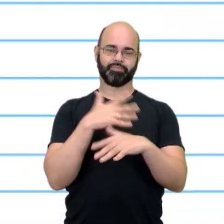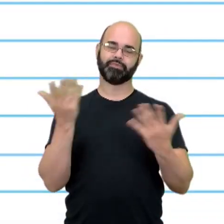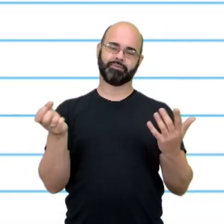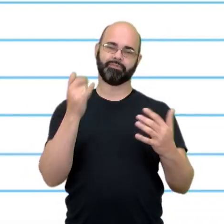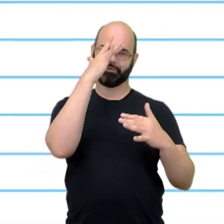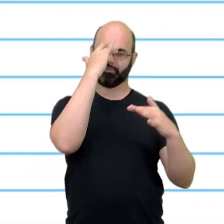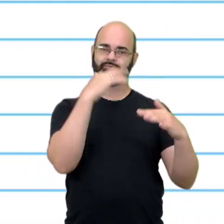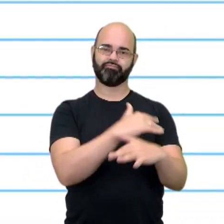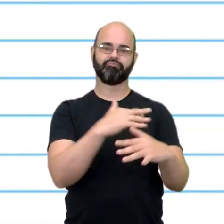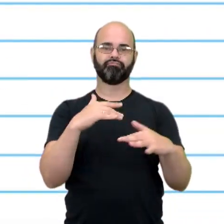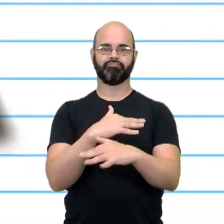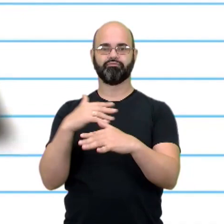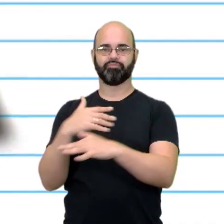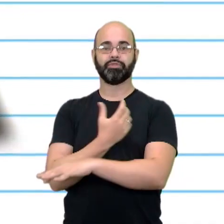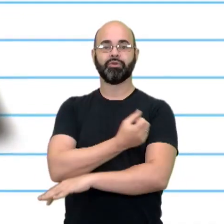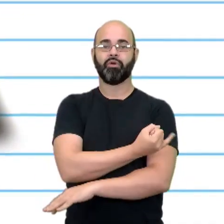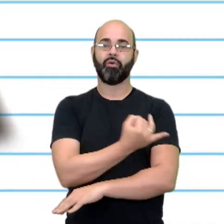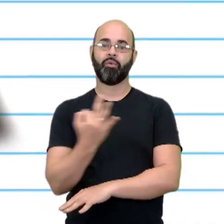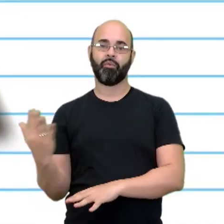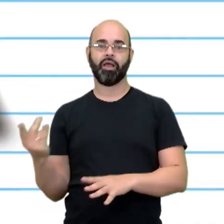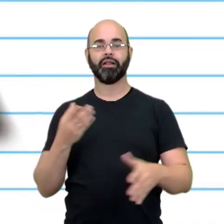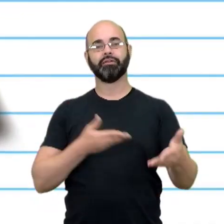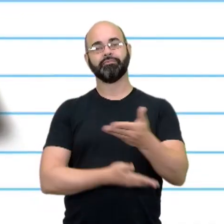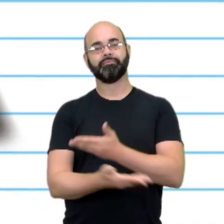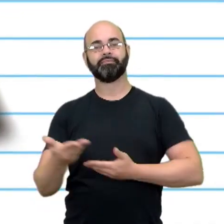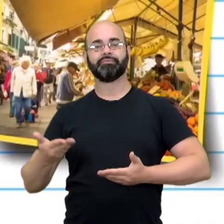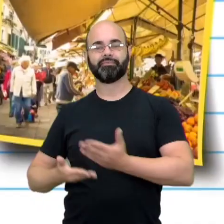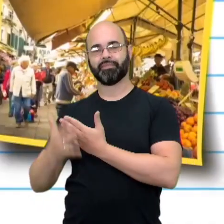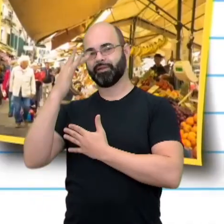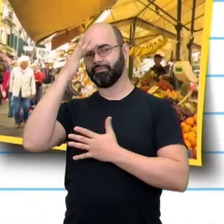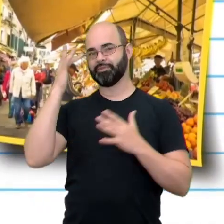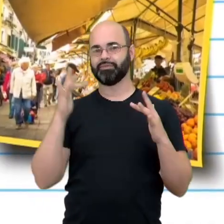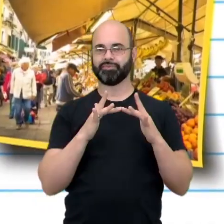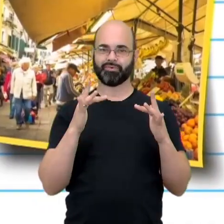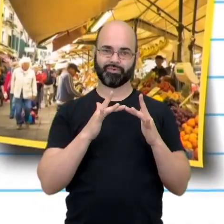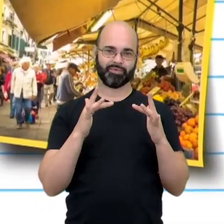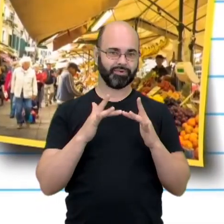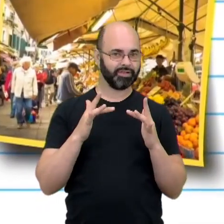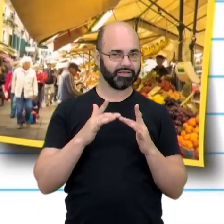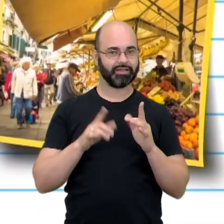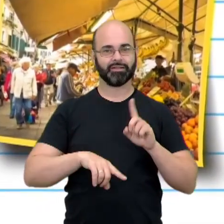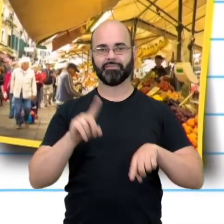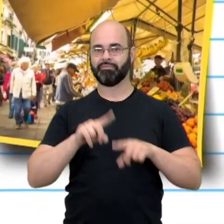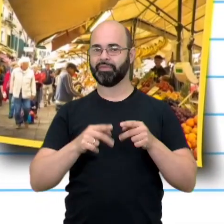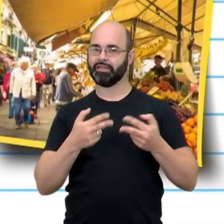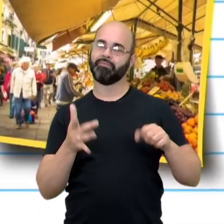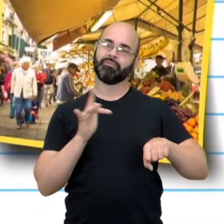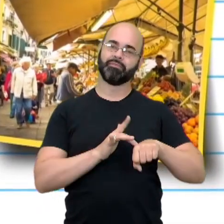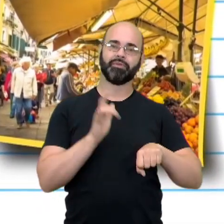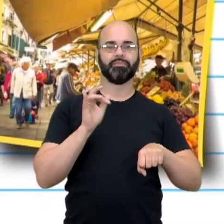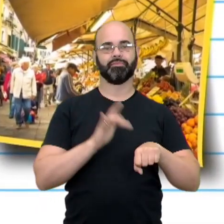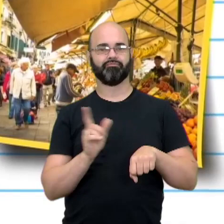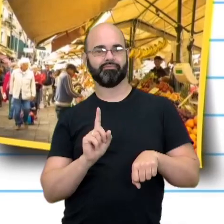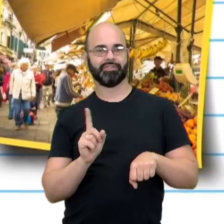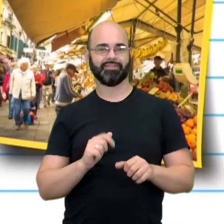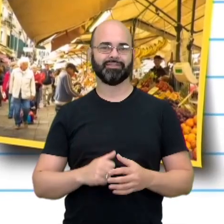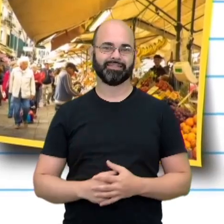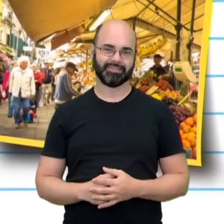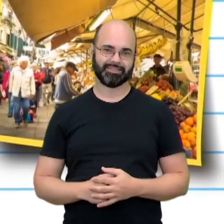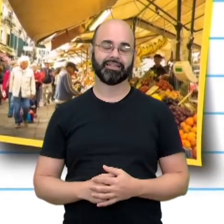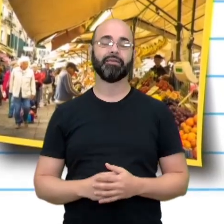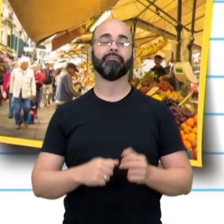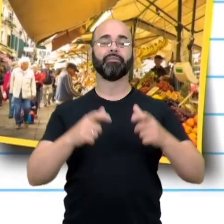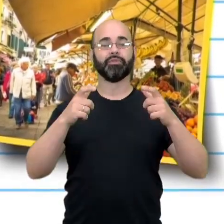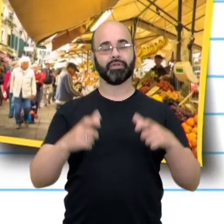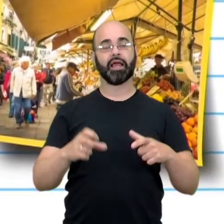pessoas e à existência de um ambiente de trocas, de ligações, de transferências materiais e imateriais. Portanto, um ambiente que